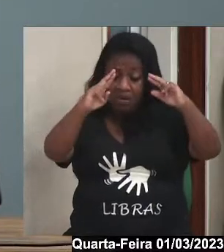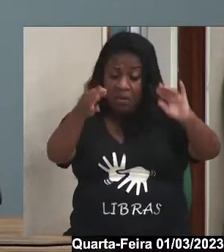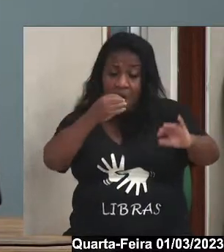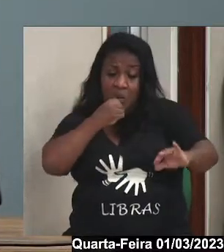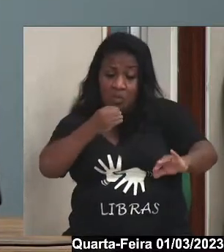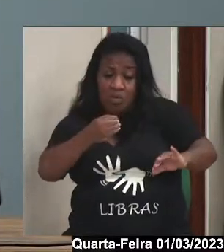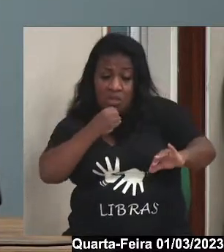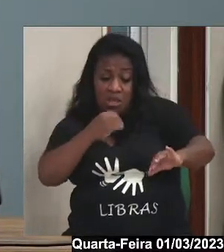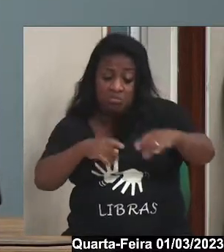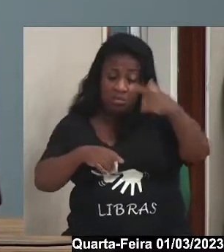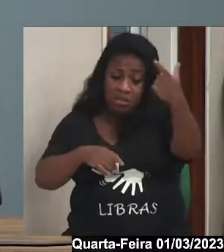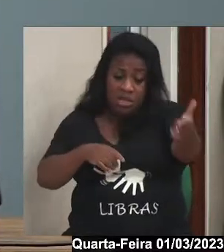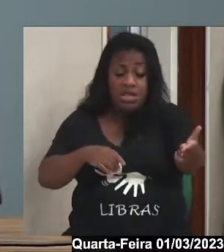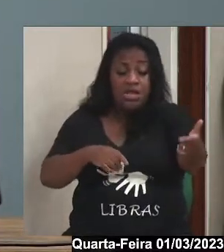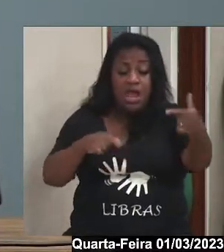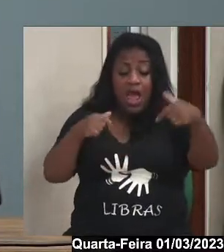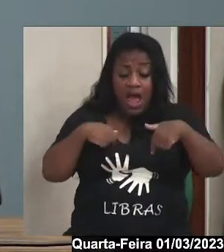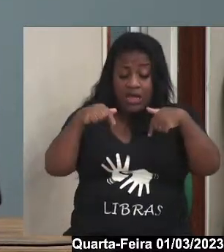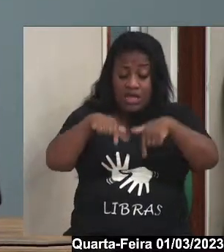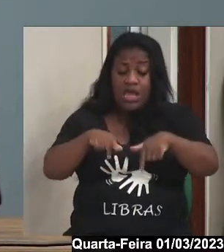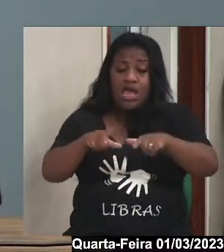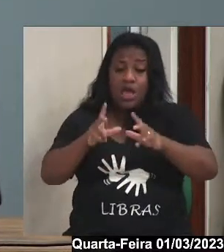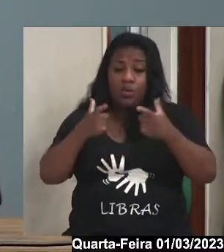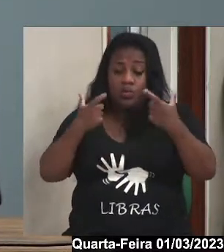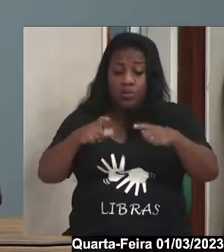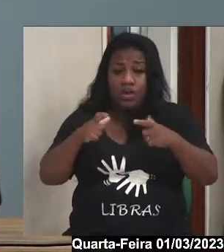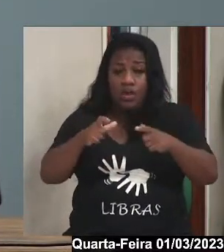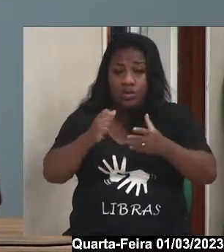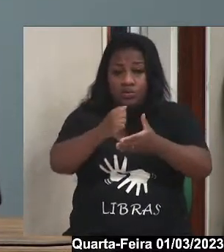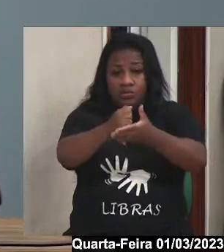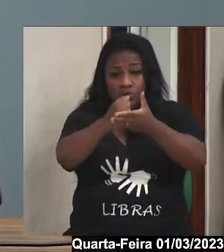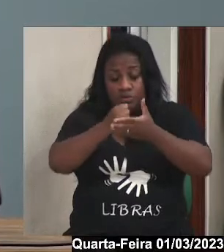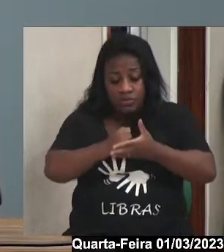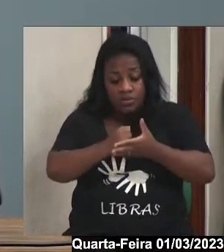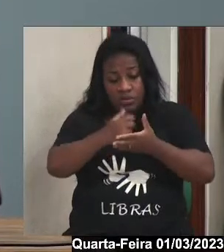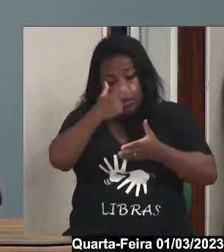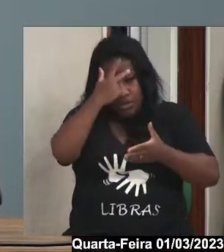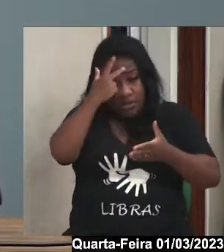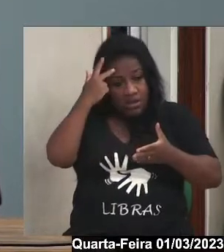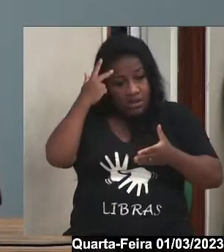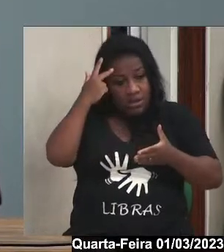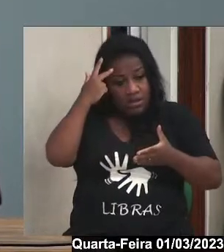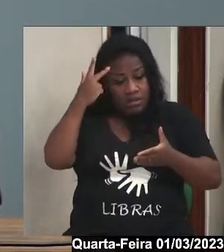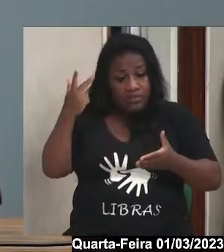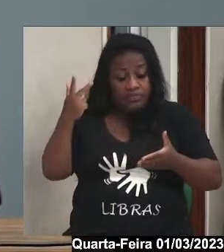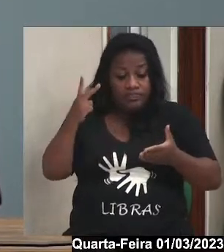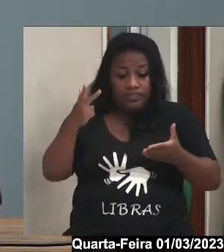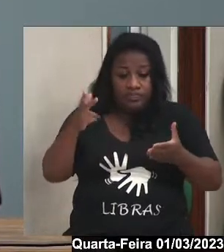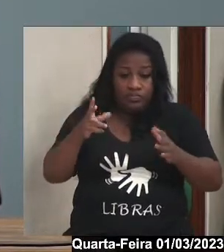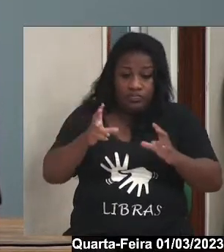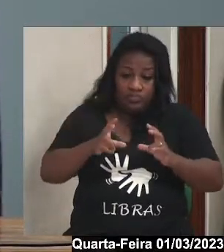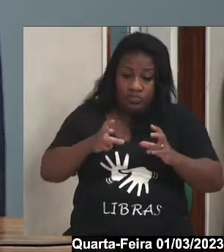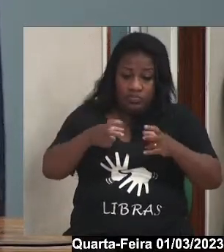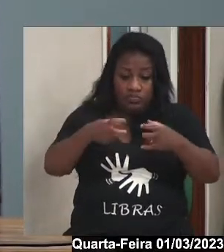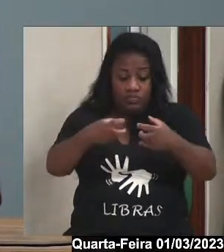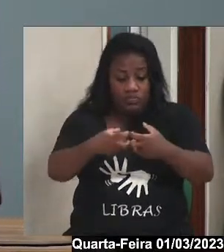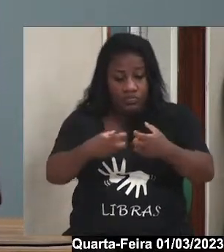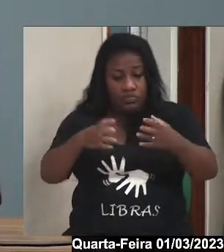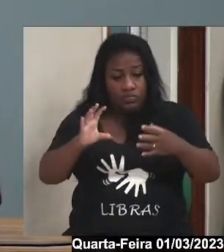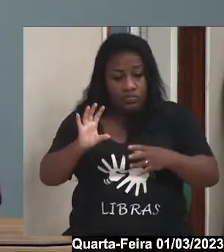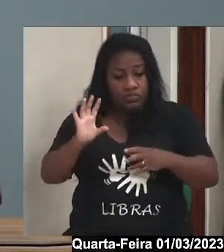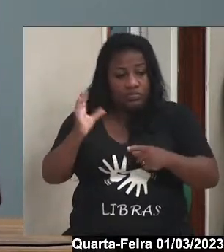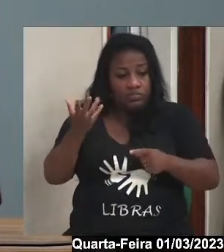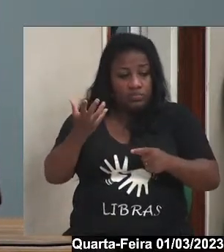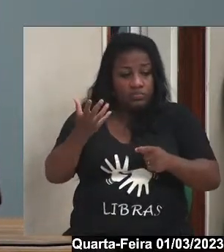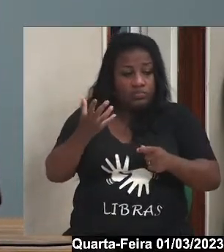disse, porque esse é o lugar de nós trazermos à população os nossos pensamentos. Aí a população vai fazer a avaliação dentro daquilo